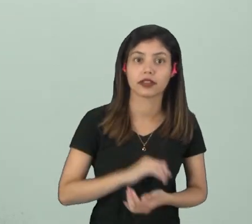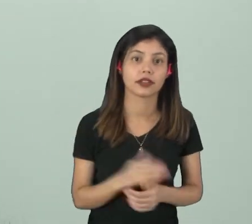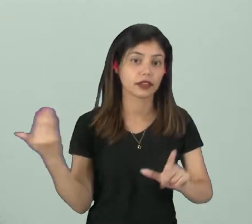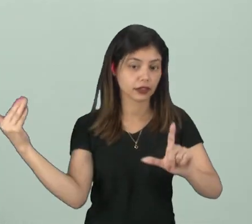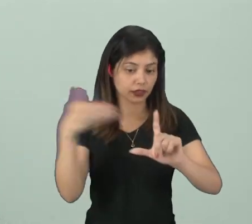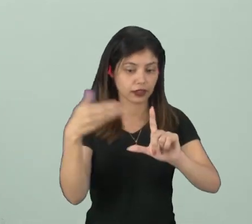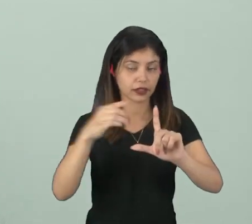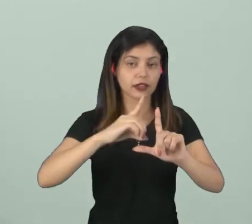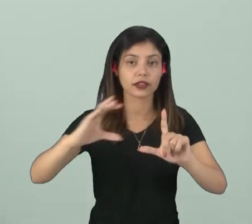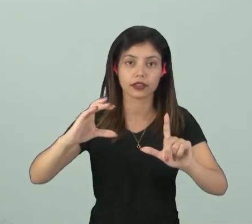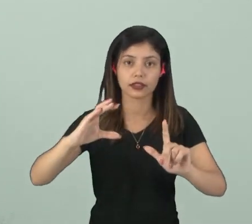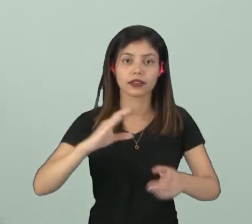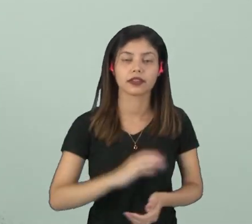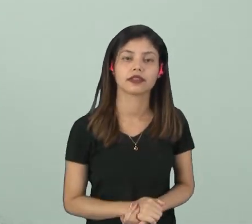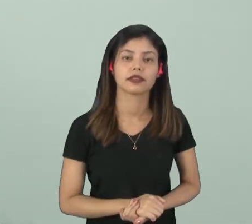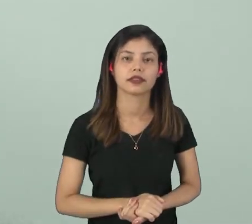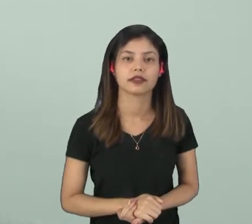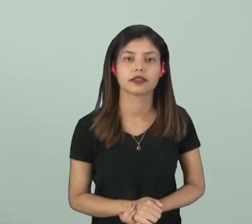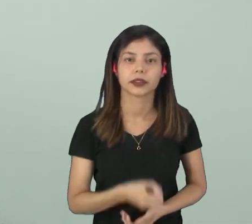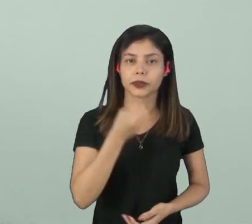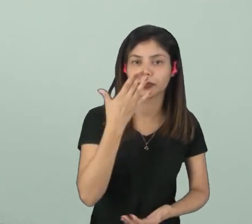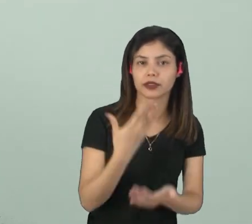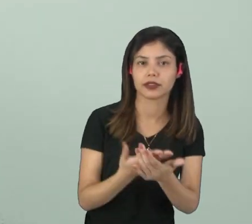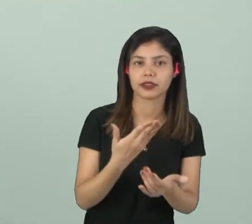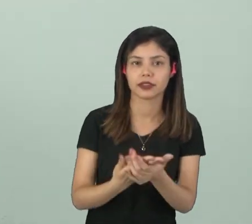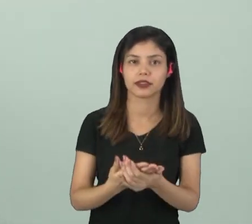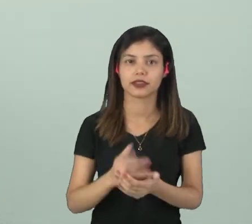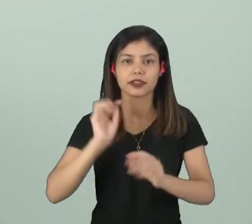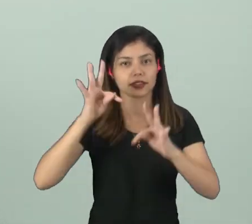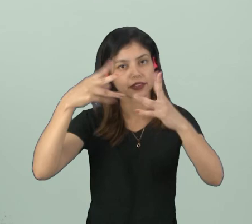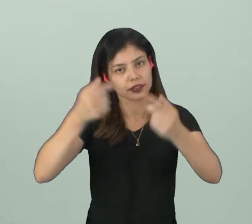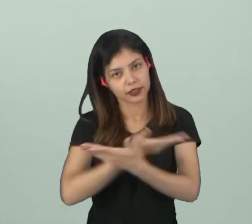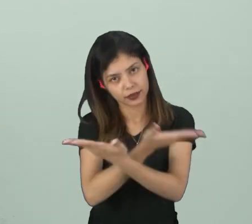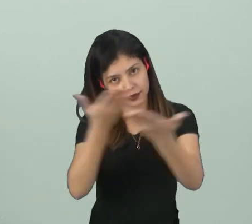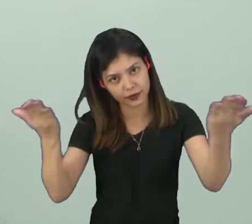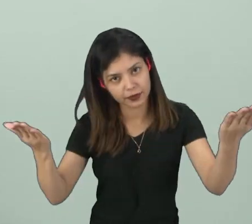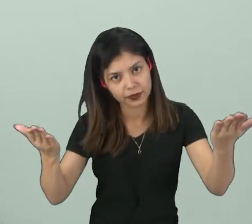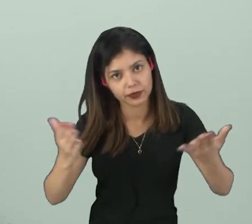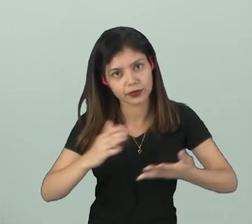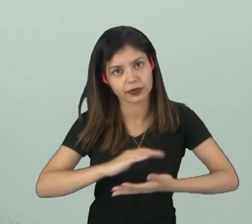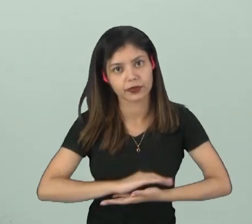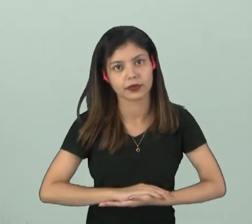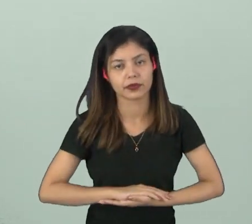isso, acesse a plataforma Eduque. Bons estudos para todos vocês!